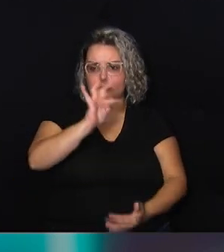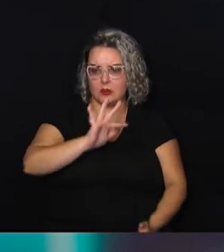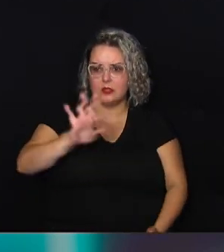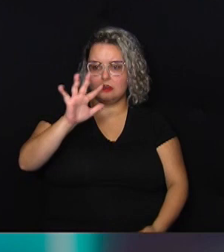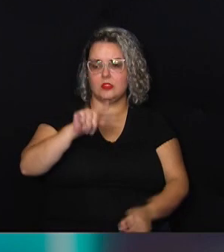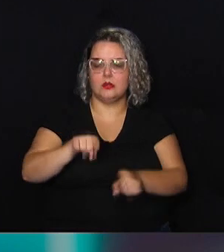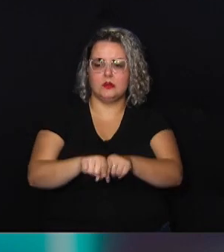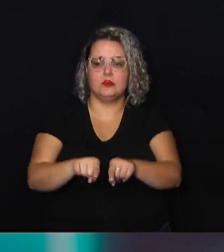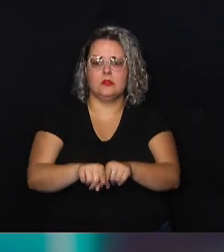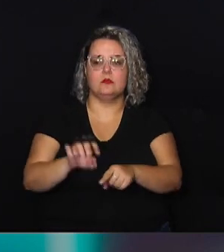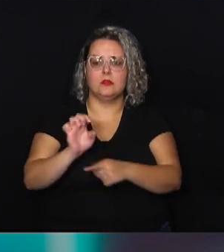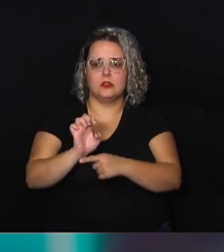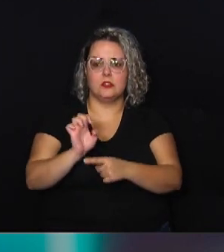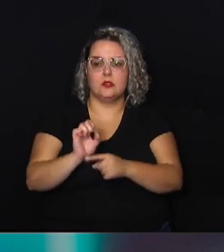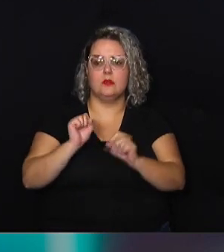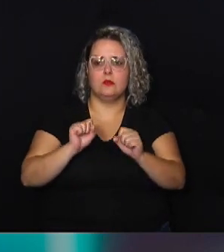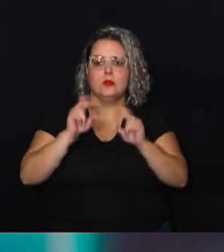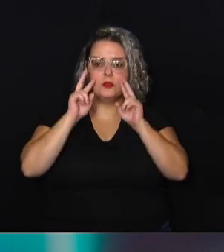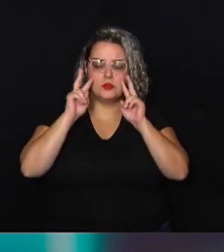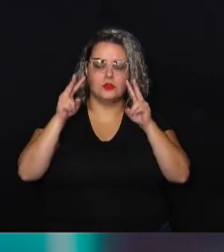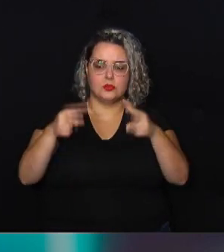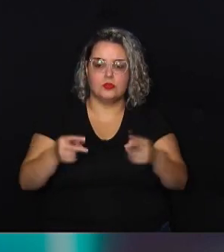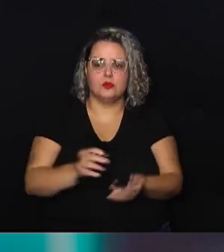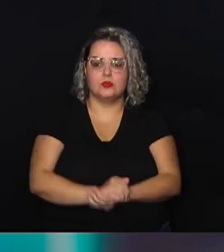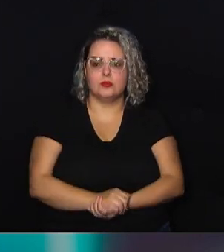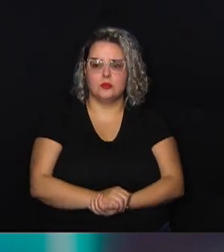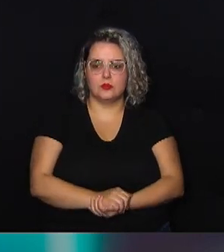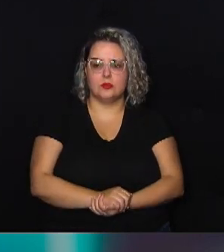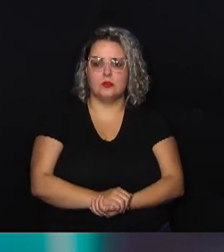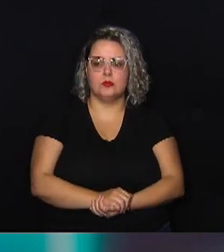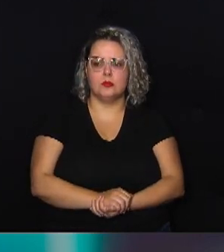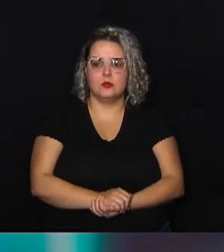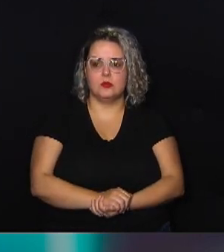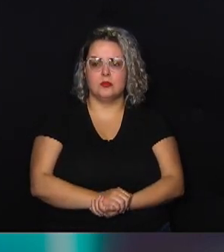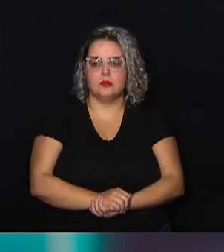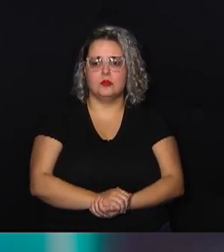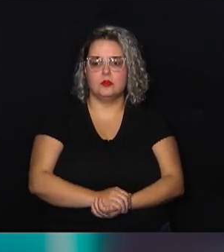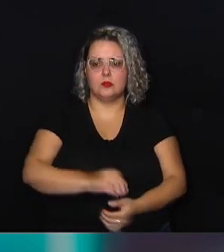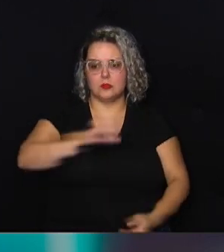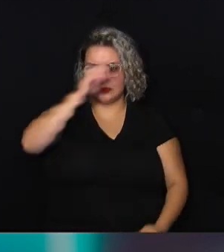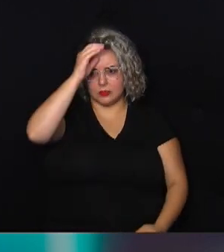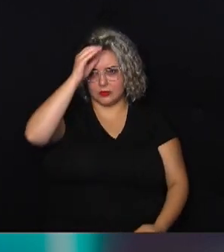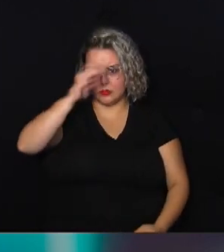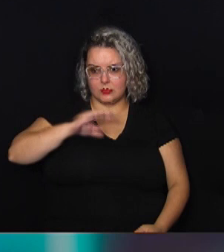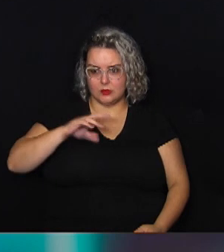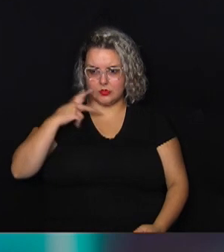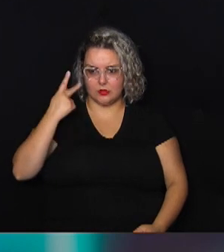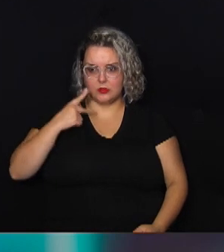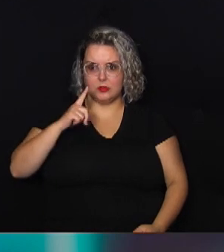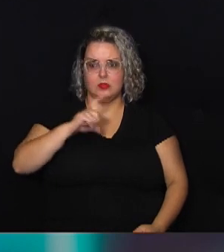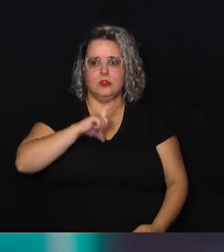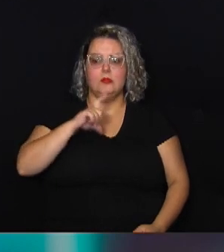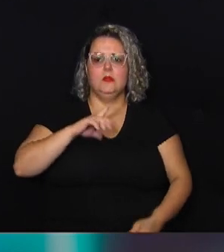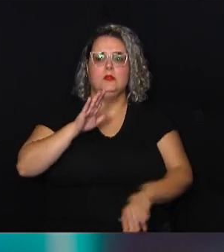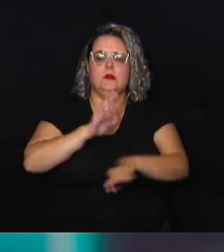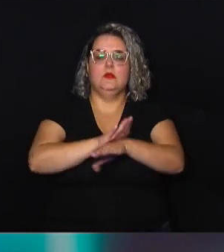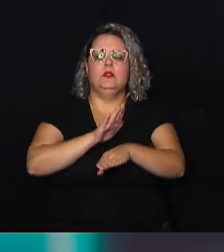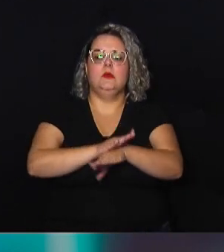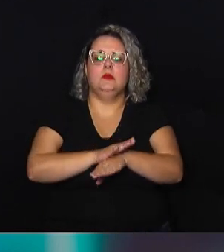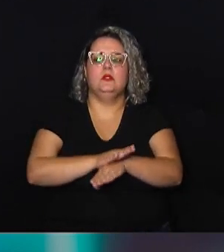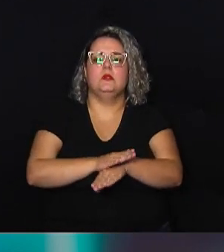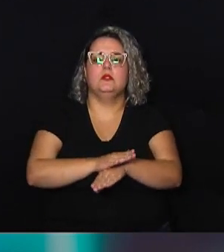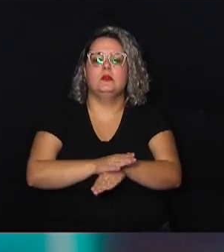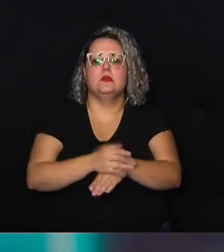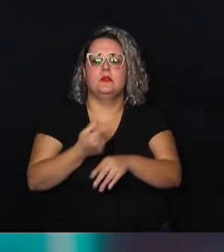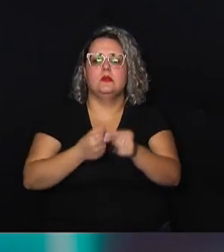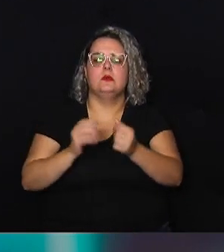estaduais, podem ter um olhar aí, tanto o nosso município, daqueles parlamentares que têm contribuído para repasses